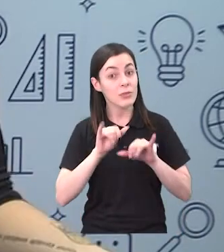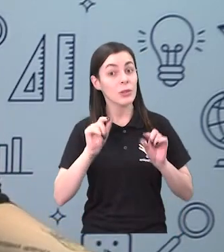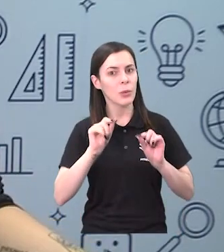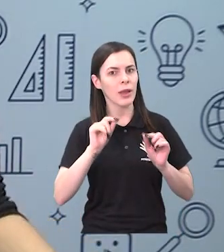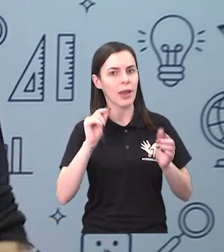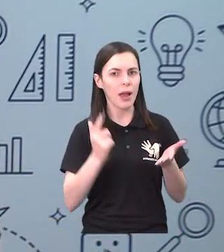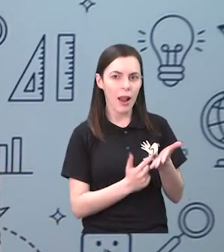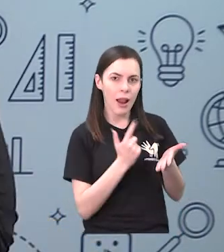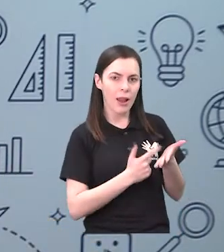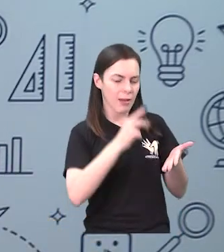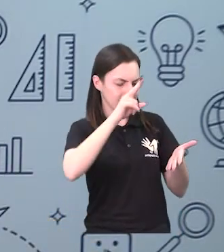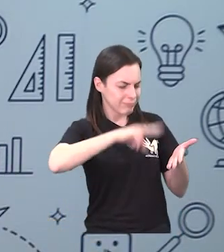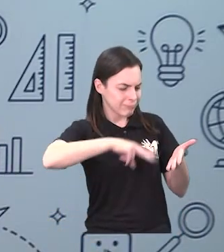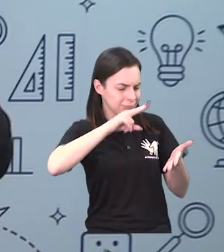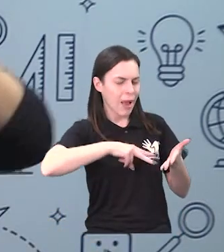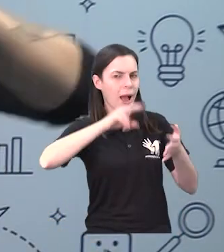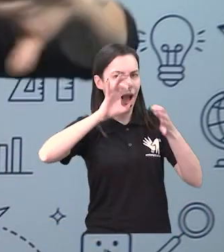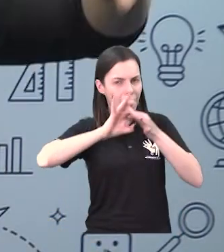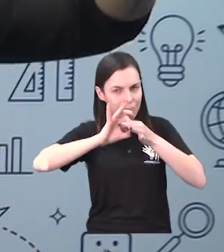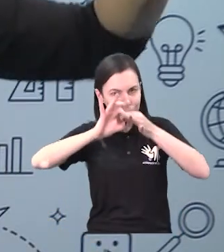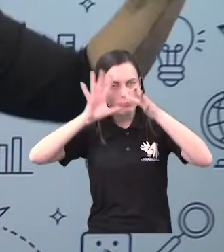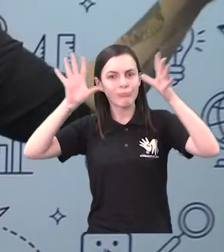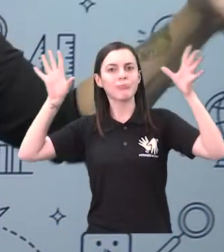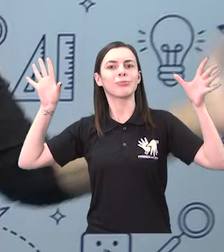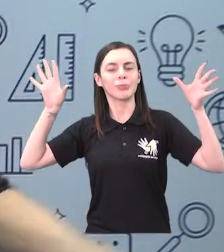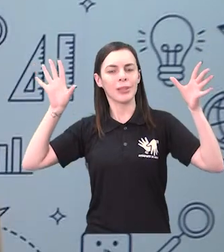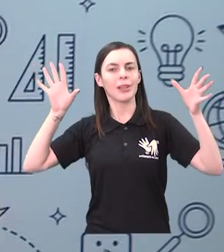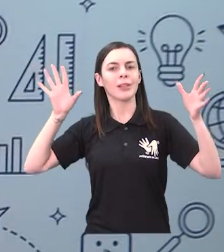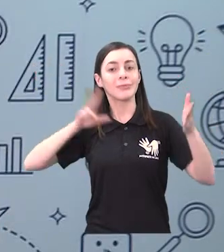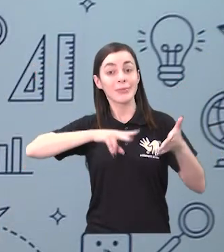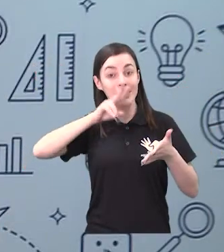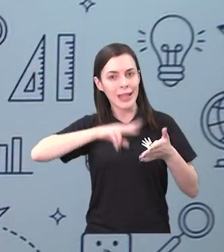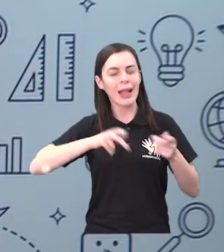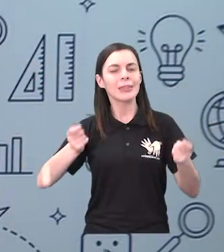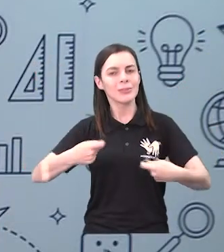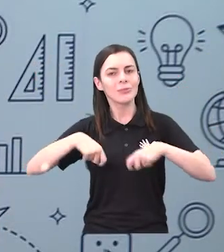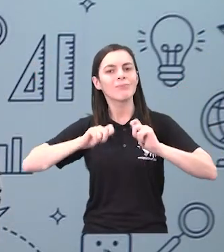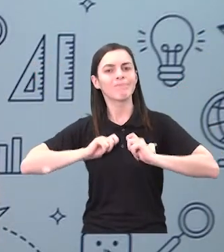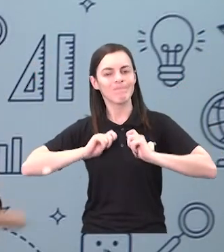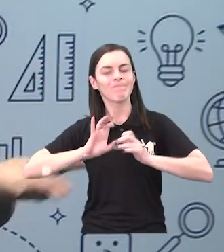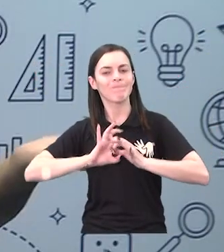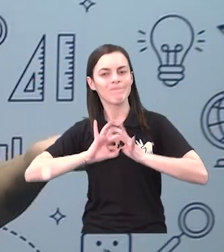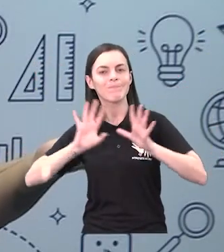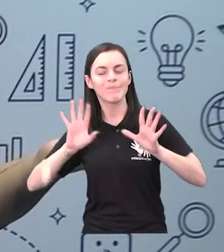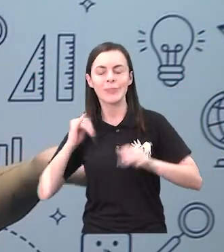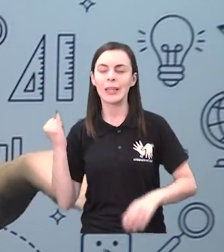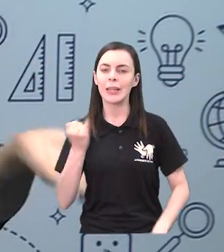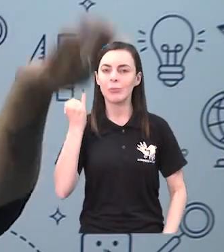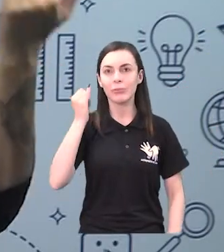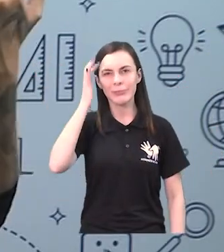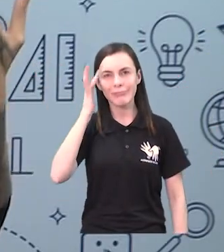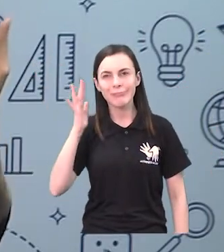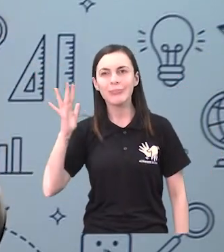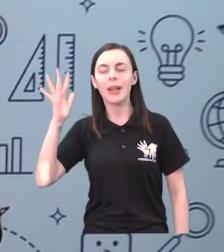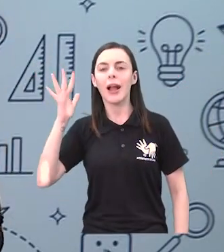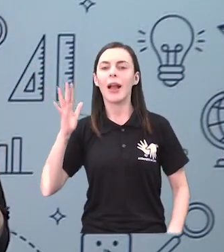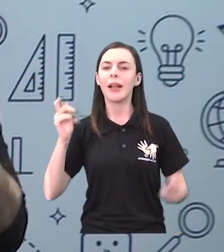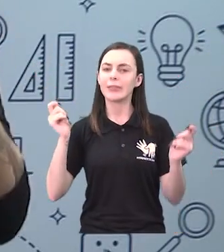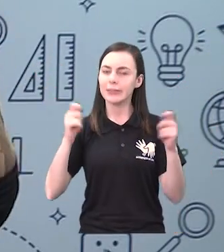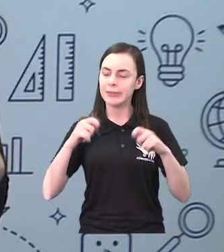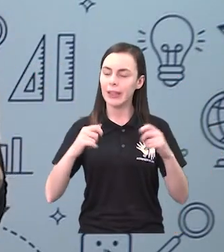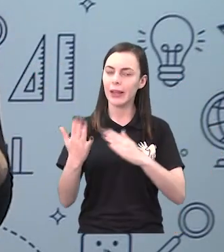eu deixo aquele recado seja livro para voar a leitura nos traz essa liberdade a